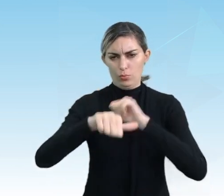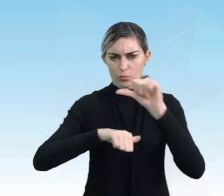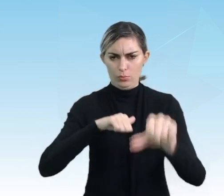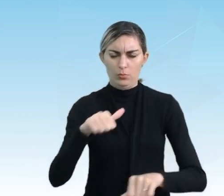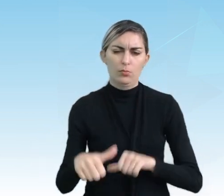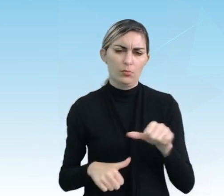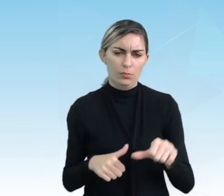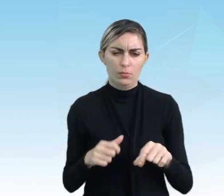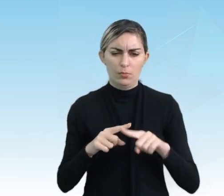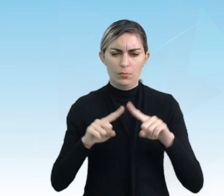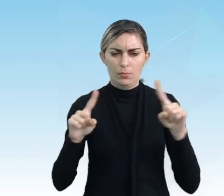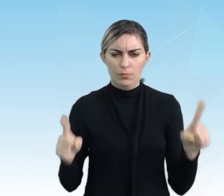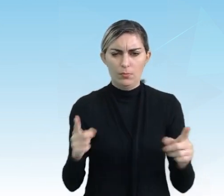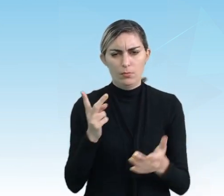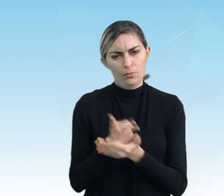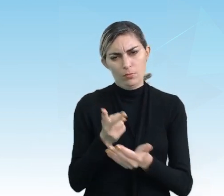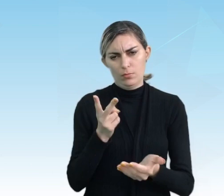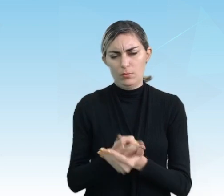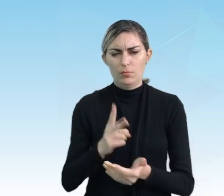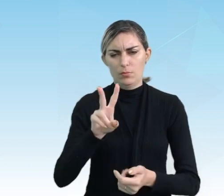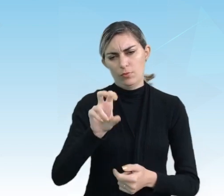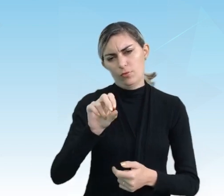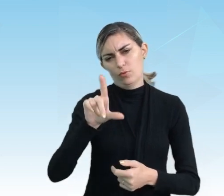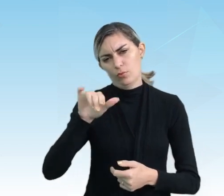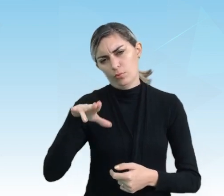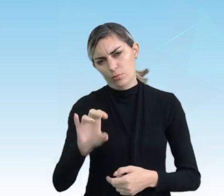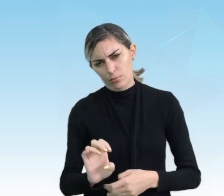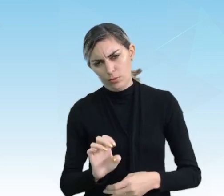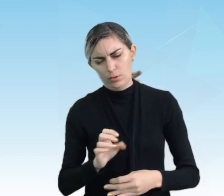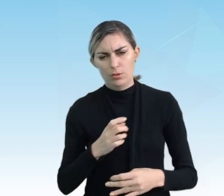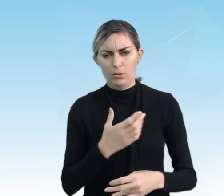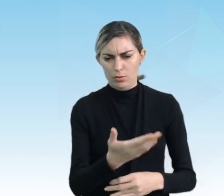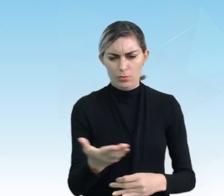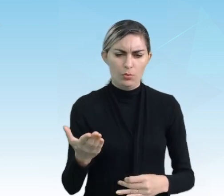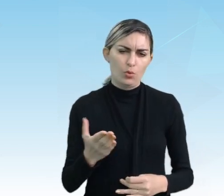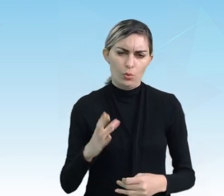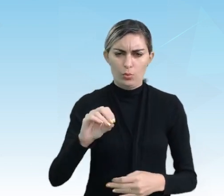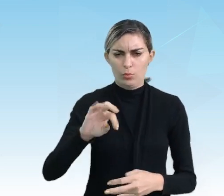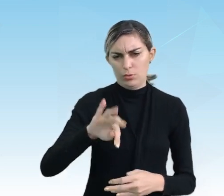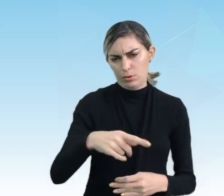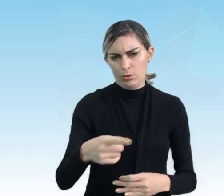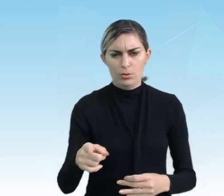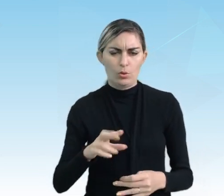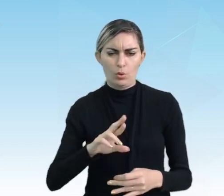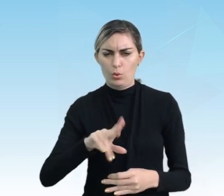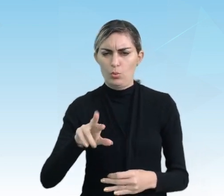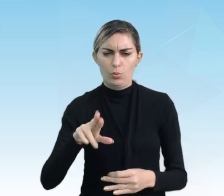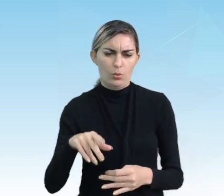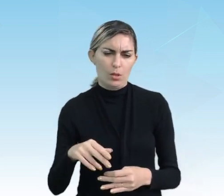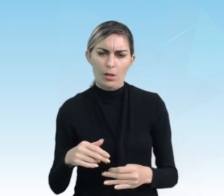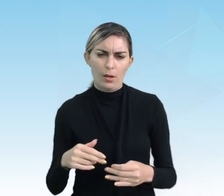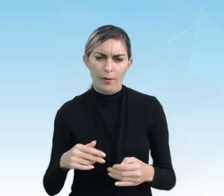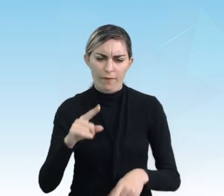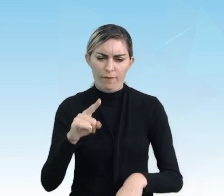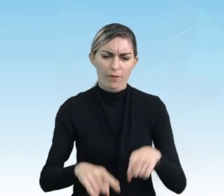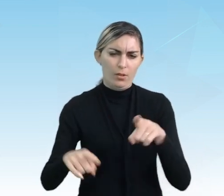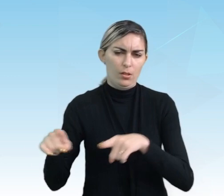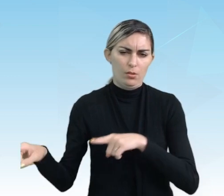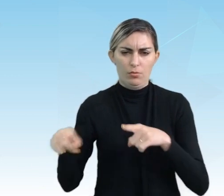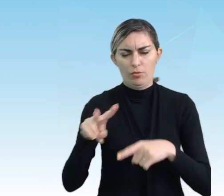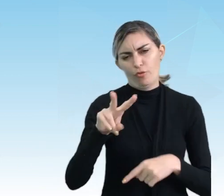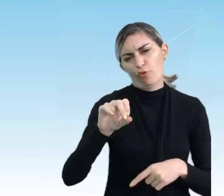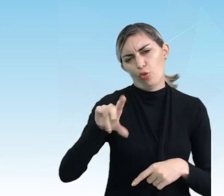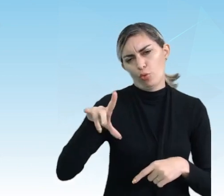forma, mas mantém o seu volume. Ou seja, em uma contração não há variação do